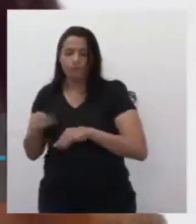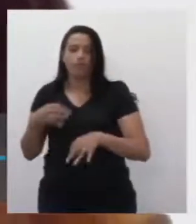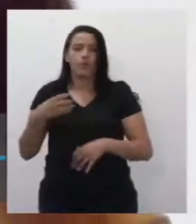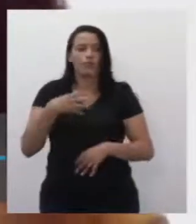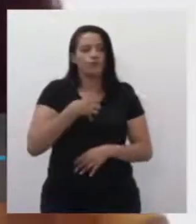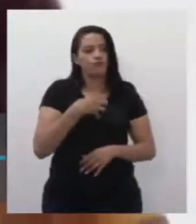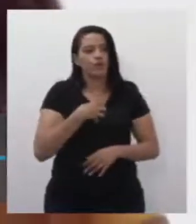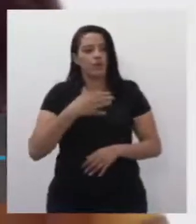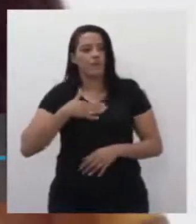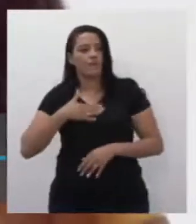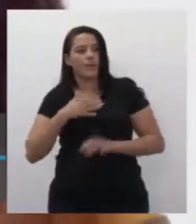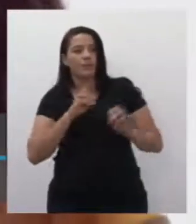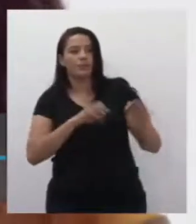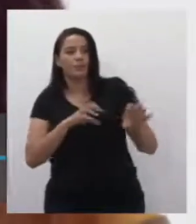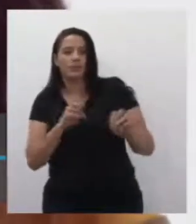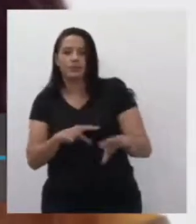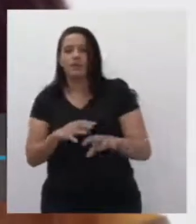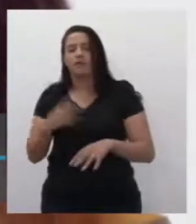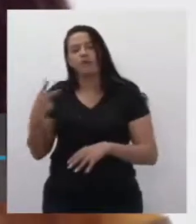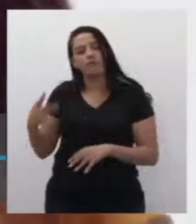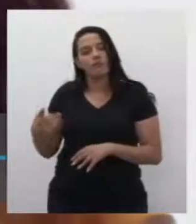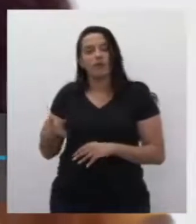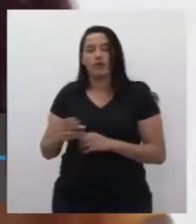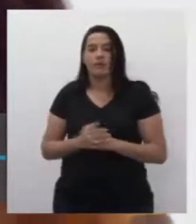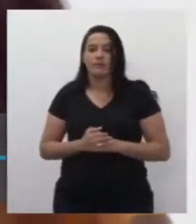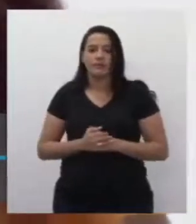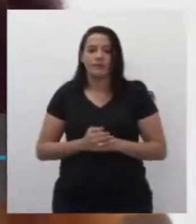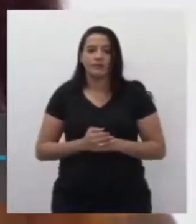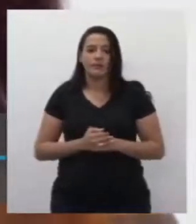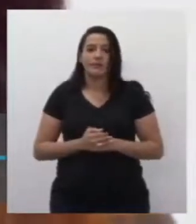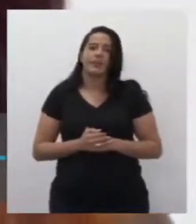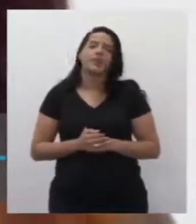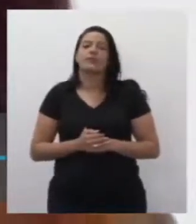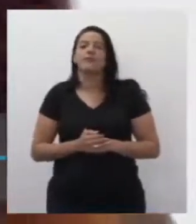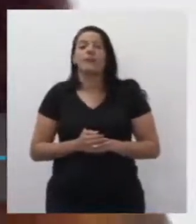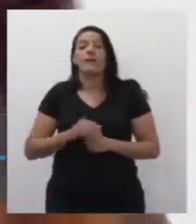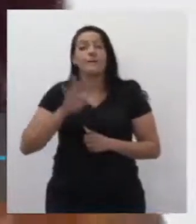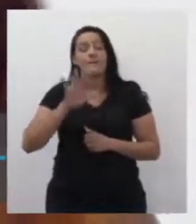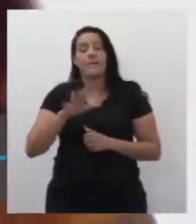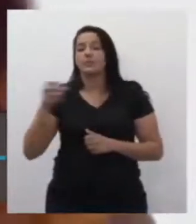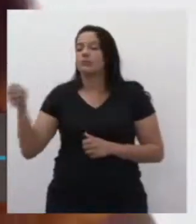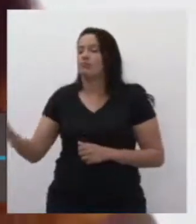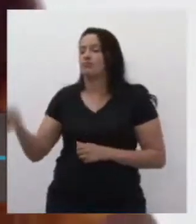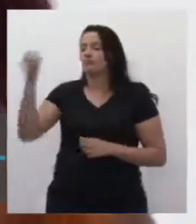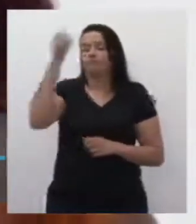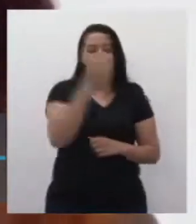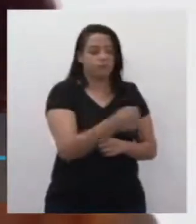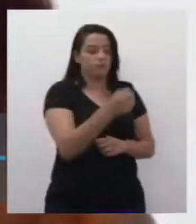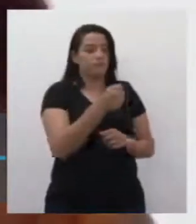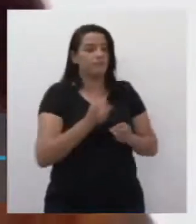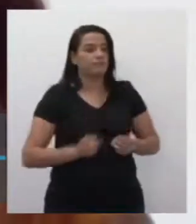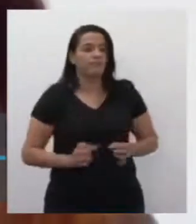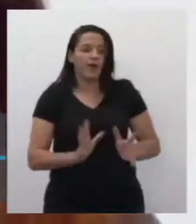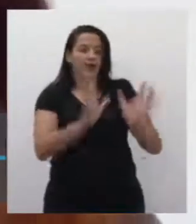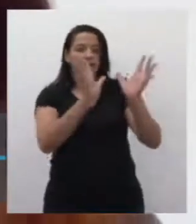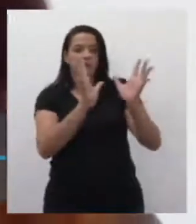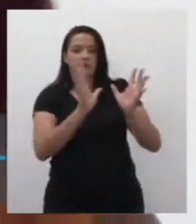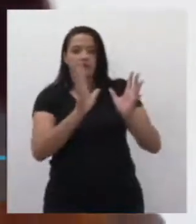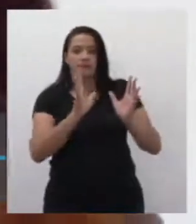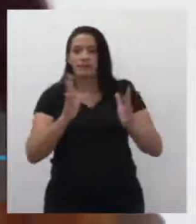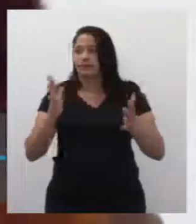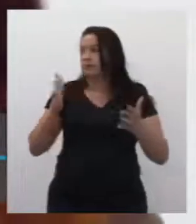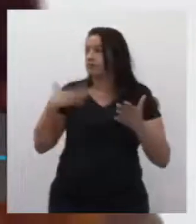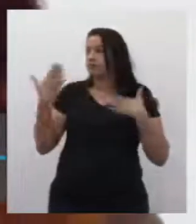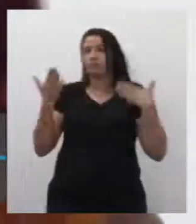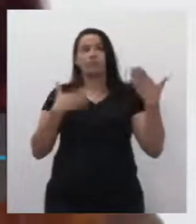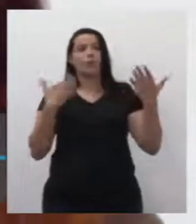de aquisição do conhecimento desse professor. Mas quando a gente cai num momento em que a gente